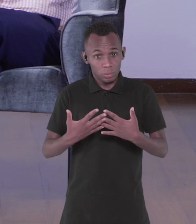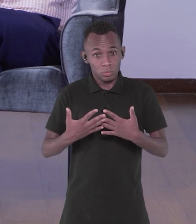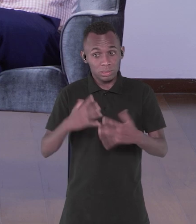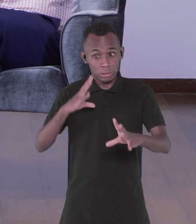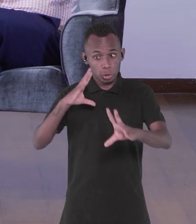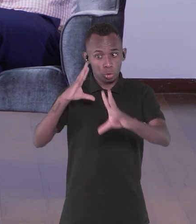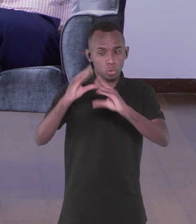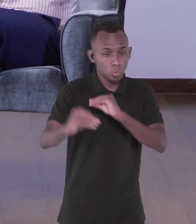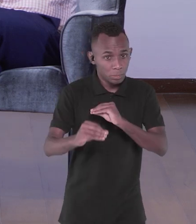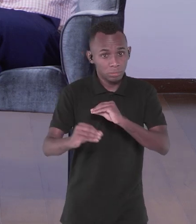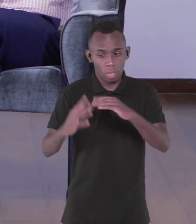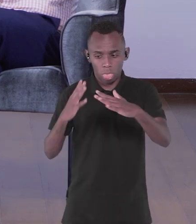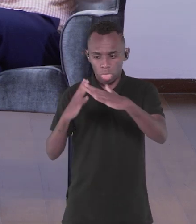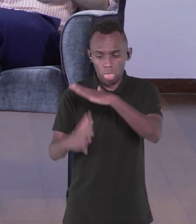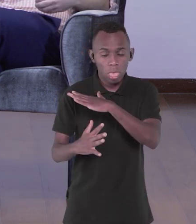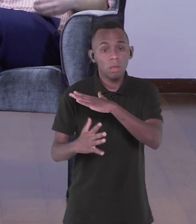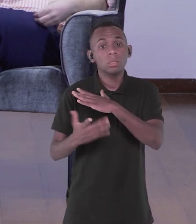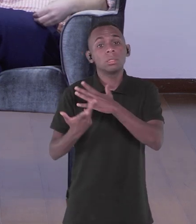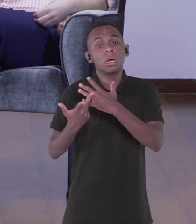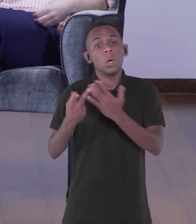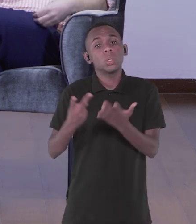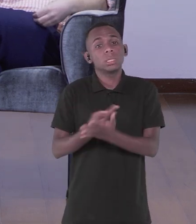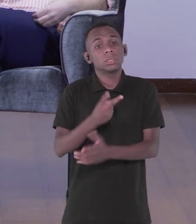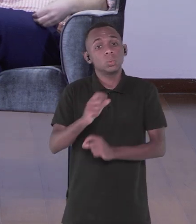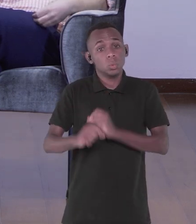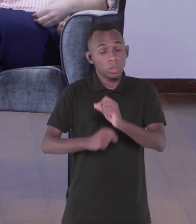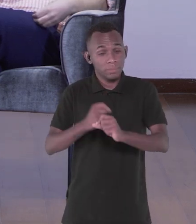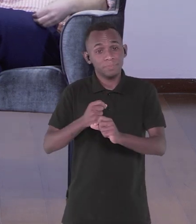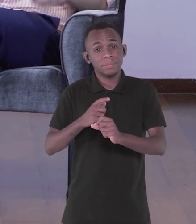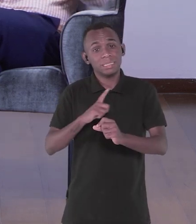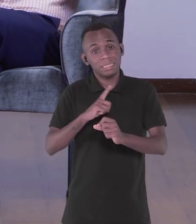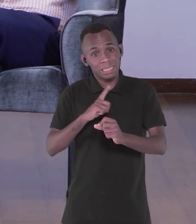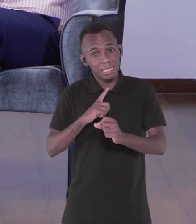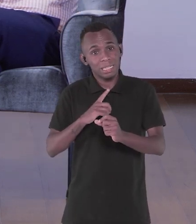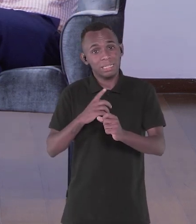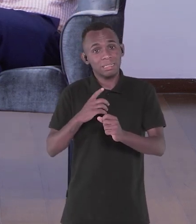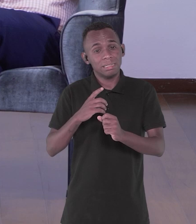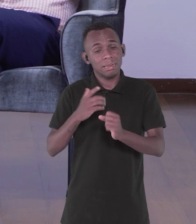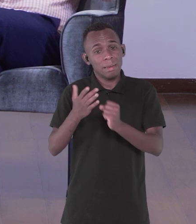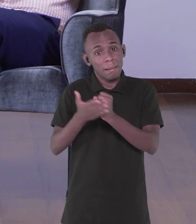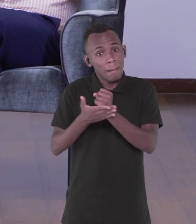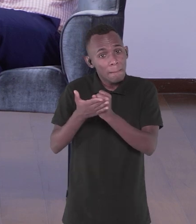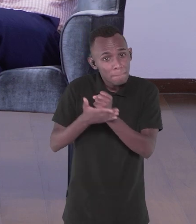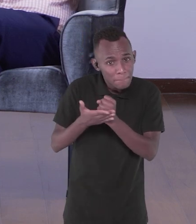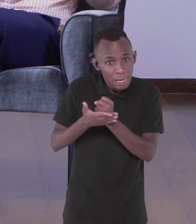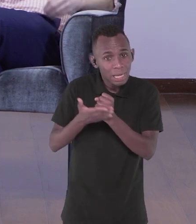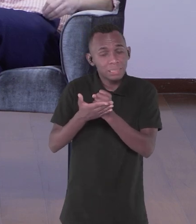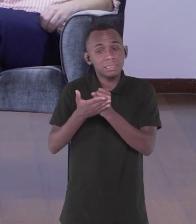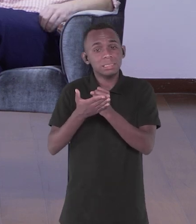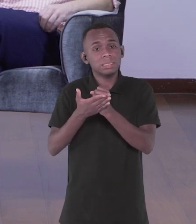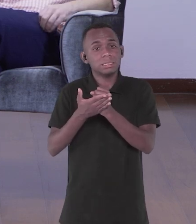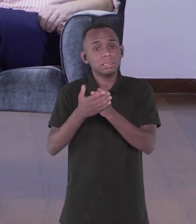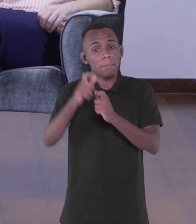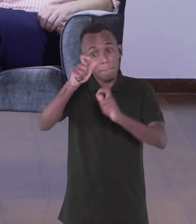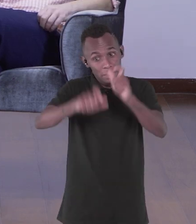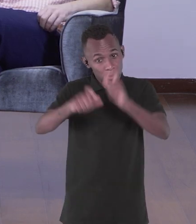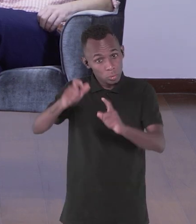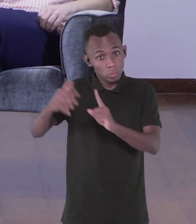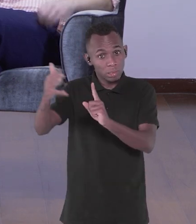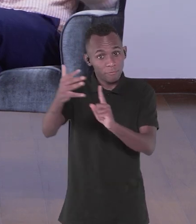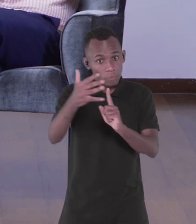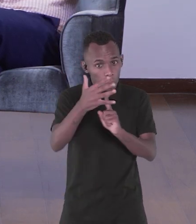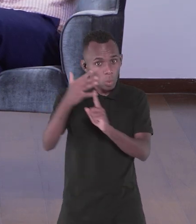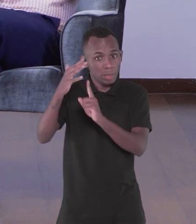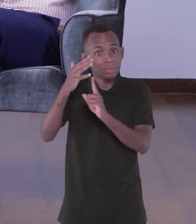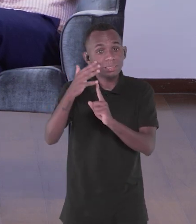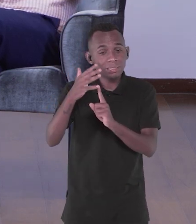essa fuga dela é permeada por atores em todas as partes do caminho